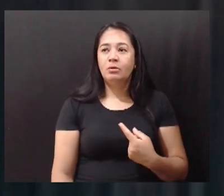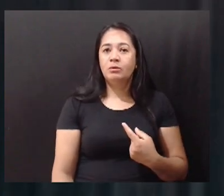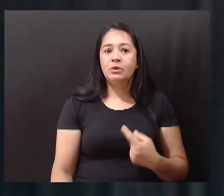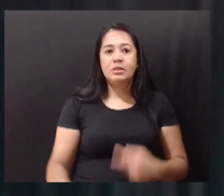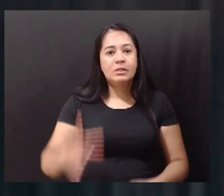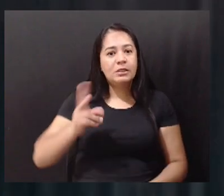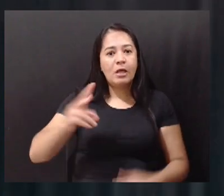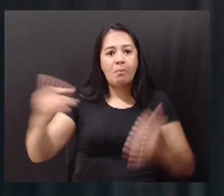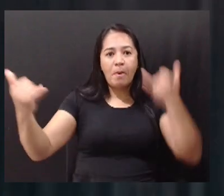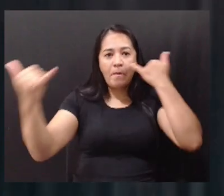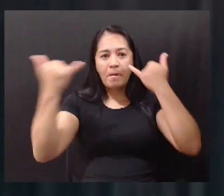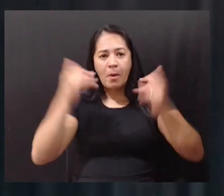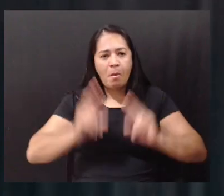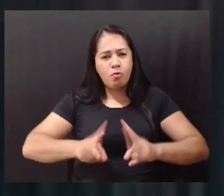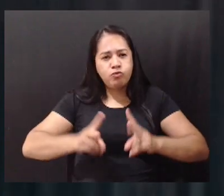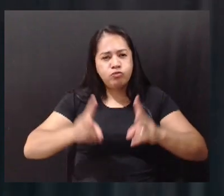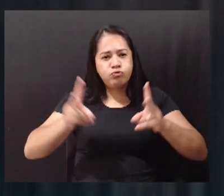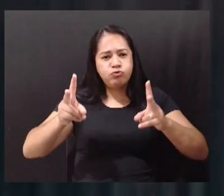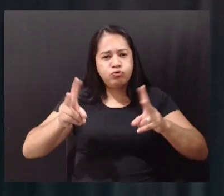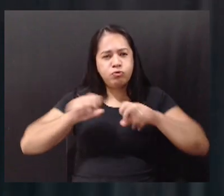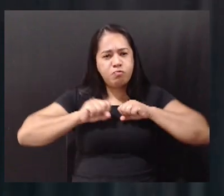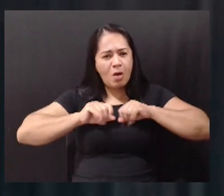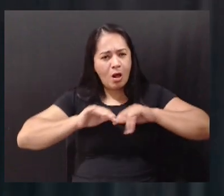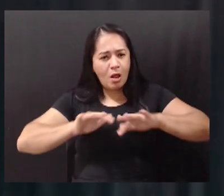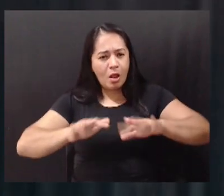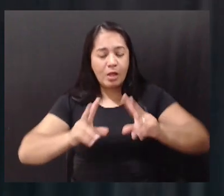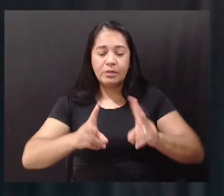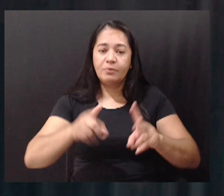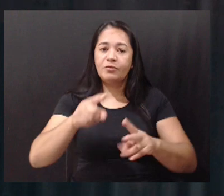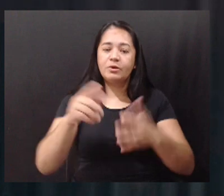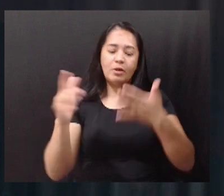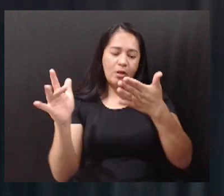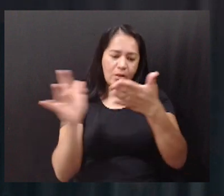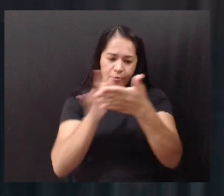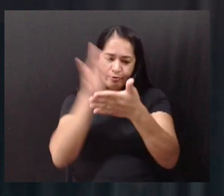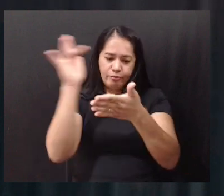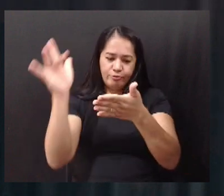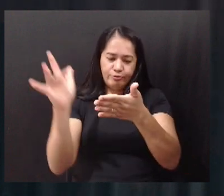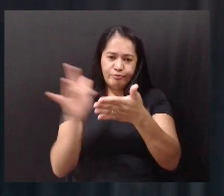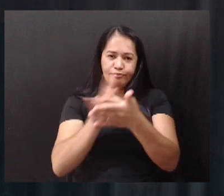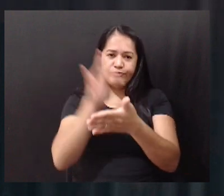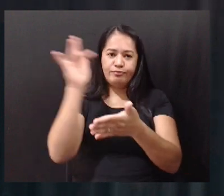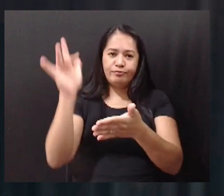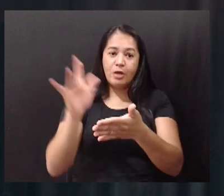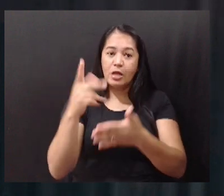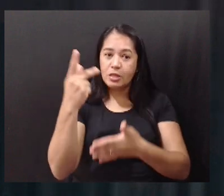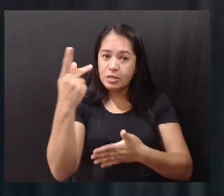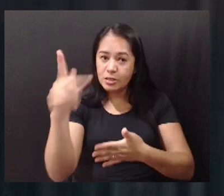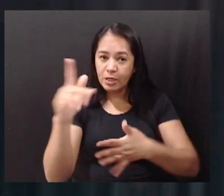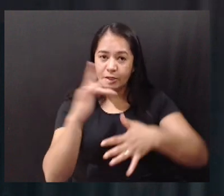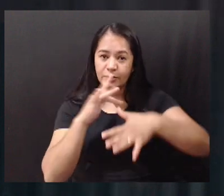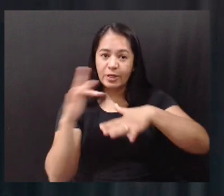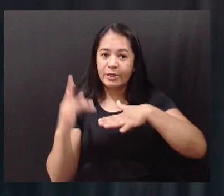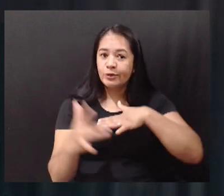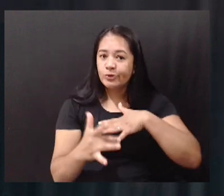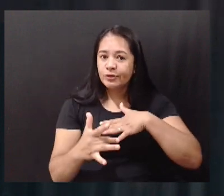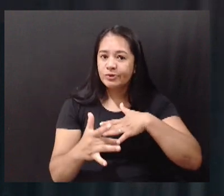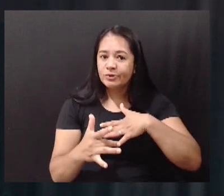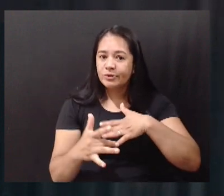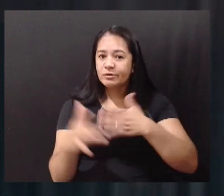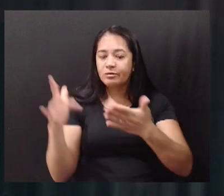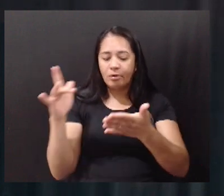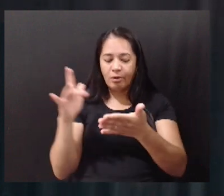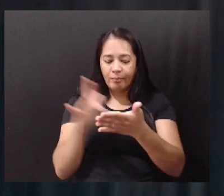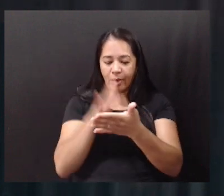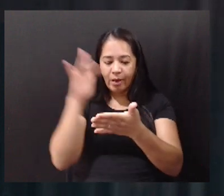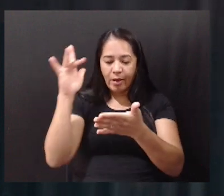todo momento. Então, enquanto você está lá rolando o feed da sua rede social preferida, a cada 10, 30